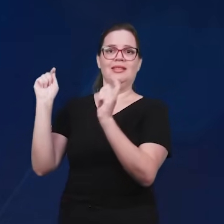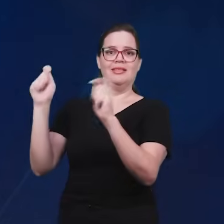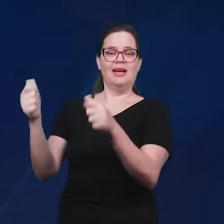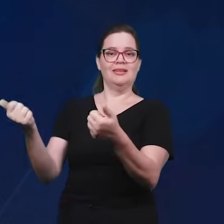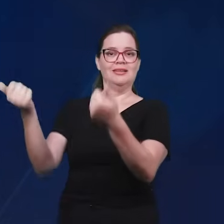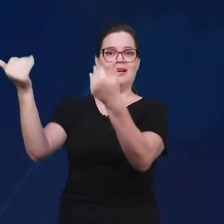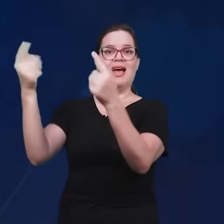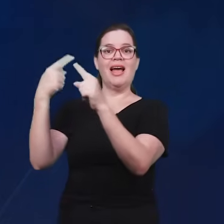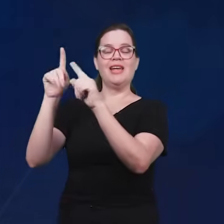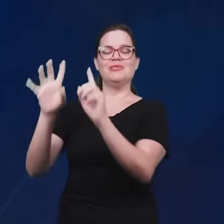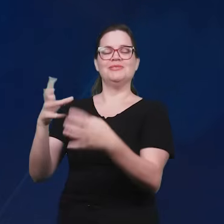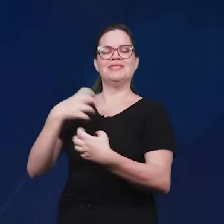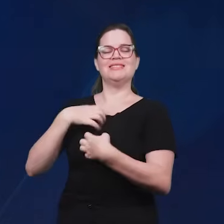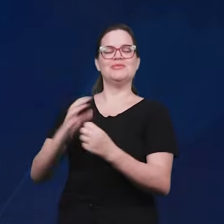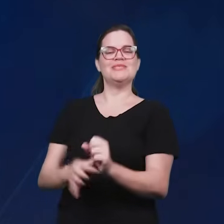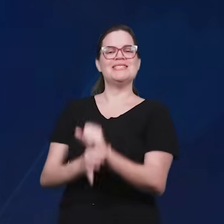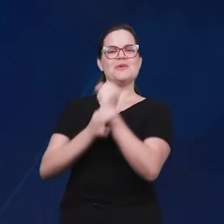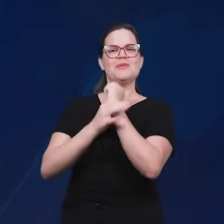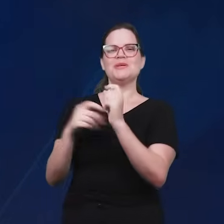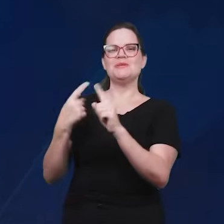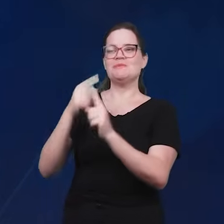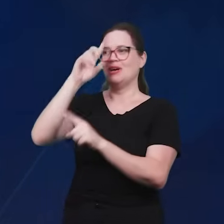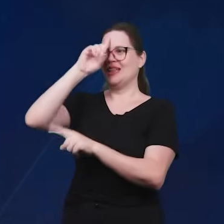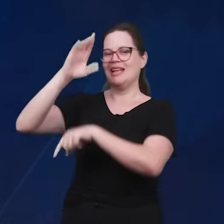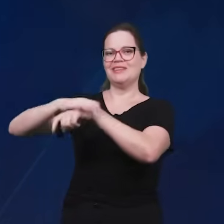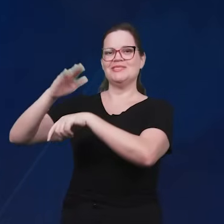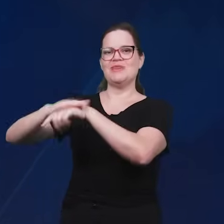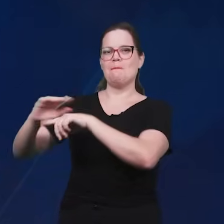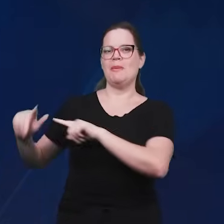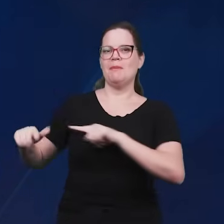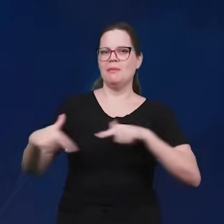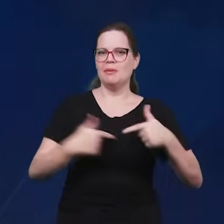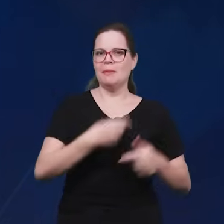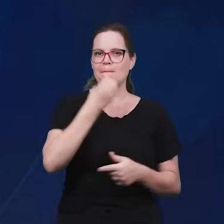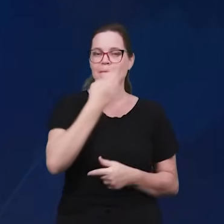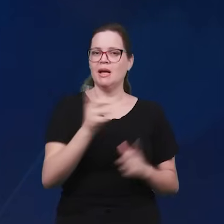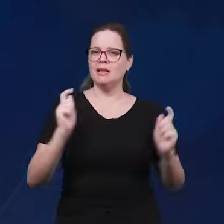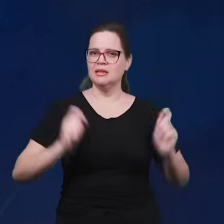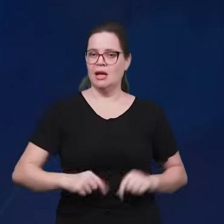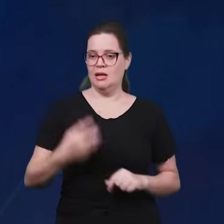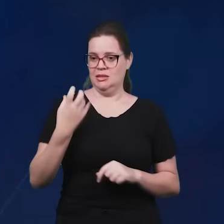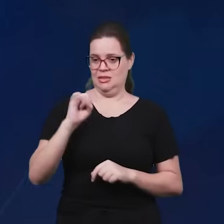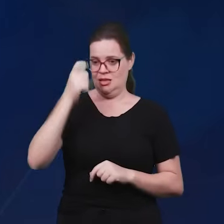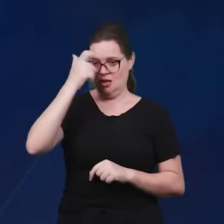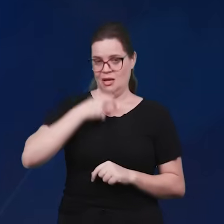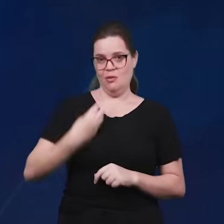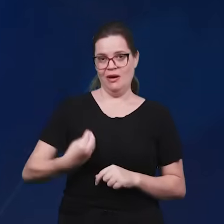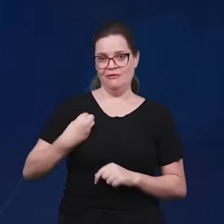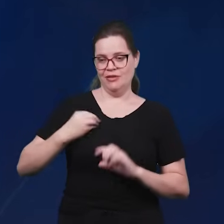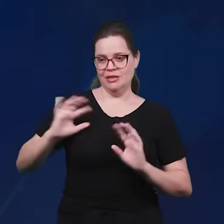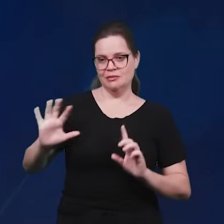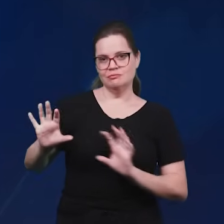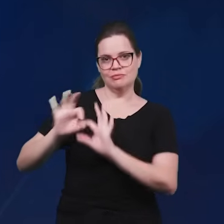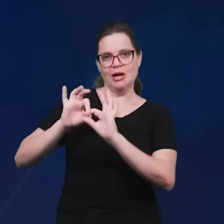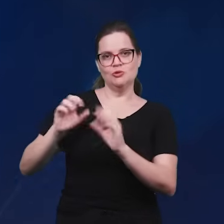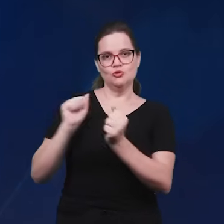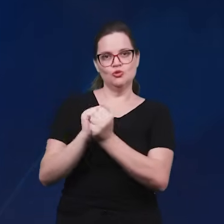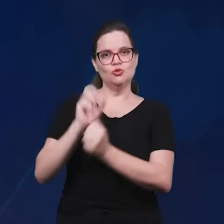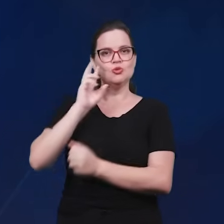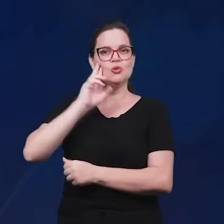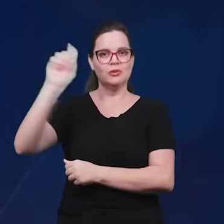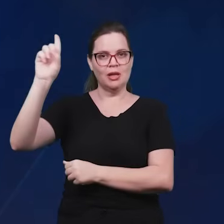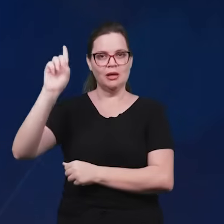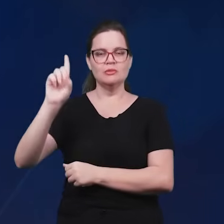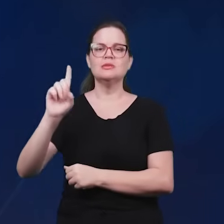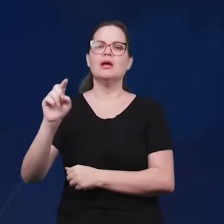que lhe parece bom e reto. Nas mãos do Senhor, nós estamos livres daqueles que procuram nosso fim e querem